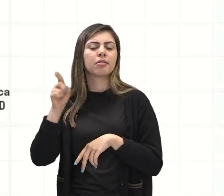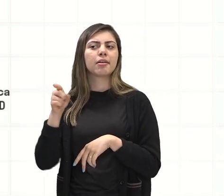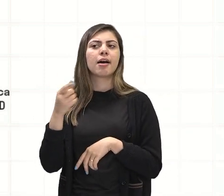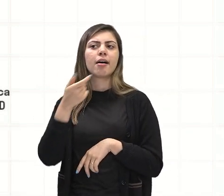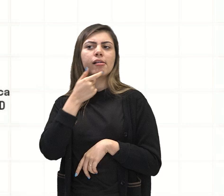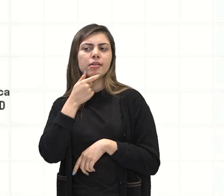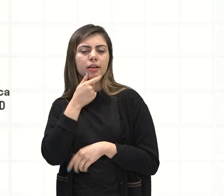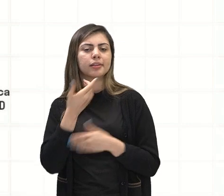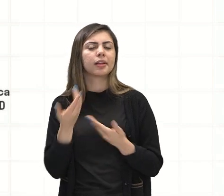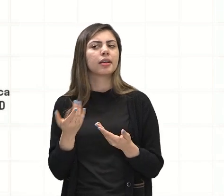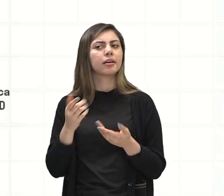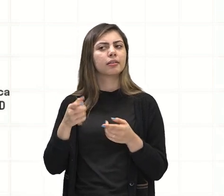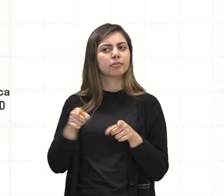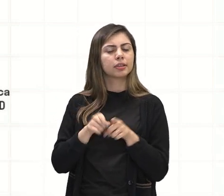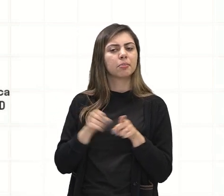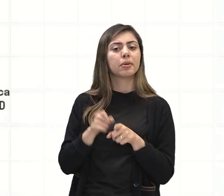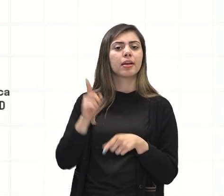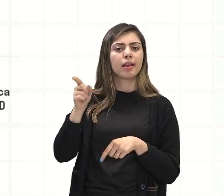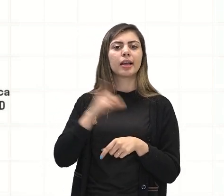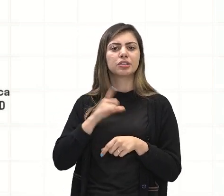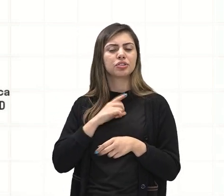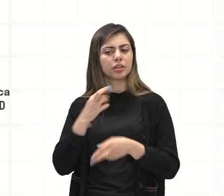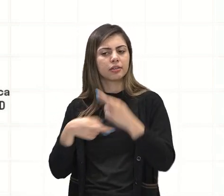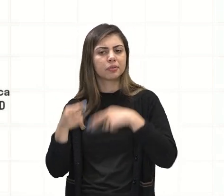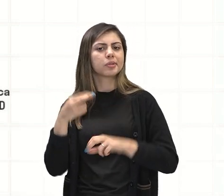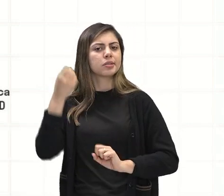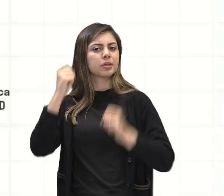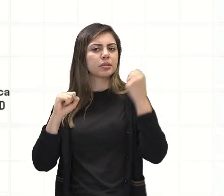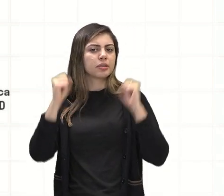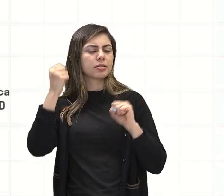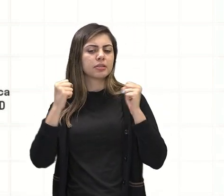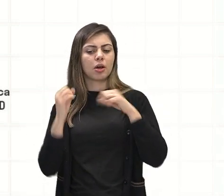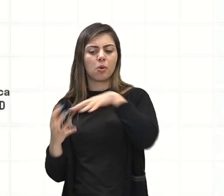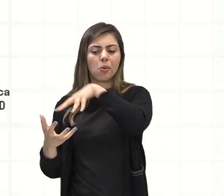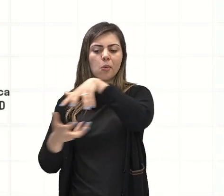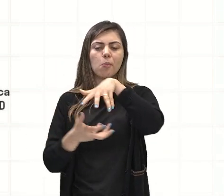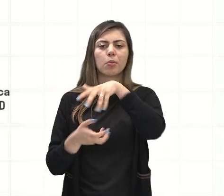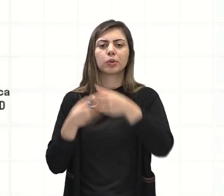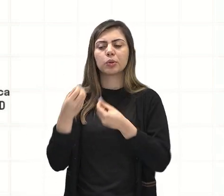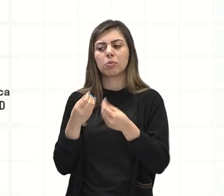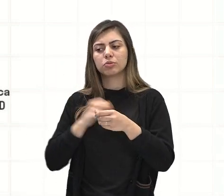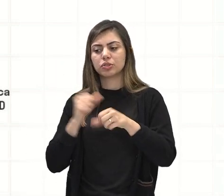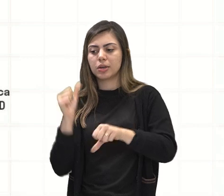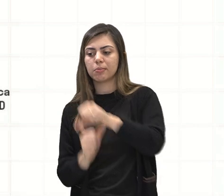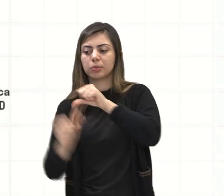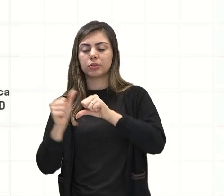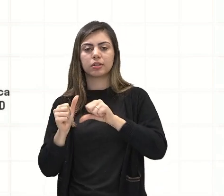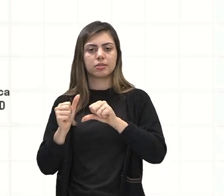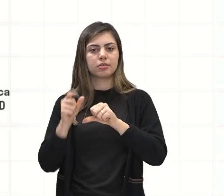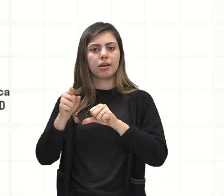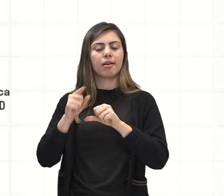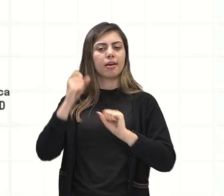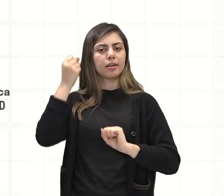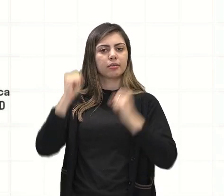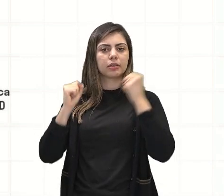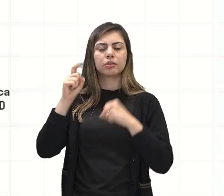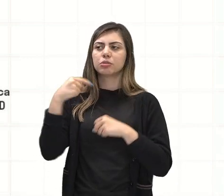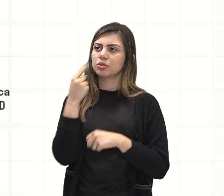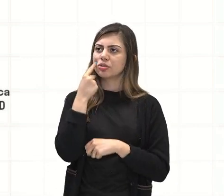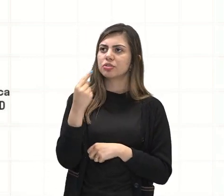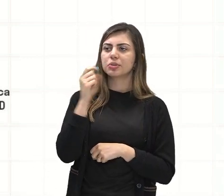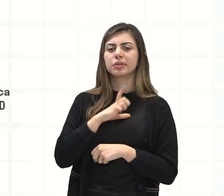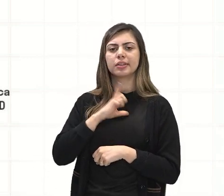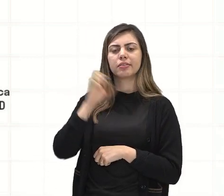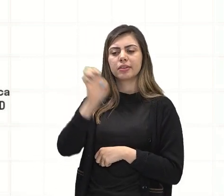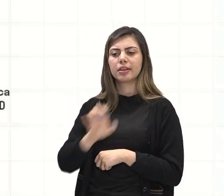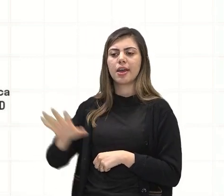tinha ocorrido a Revolução Industrial nesse momento aí, o mundo estava começando a se industrializar, que a gente viu que saiu da Inglaterra para a Europa e depois